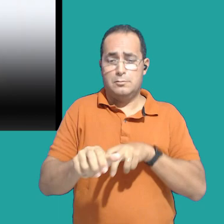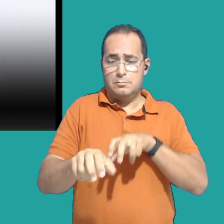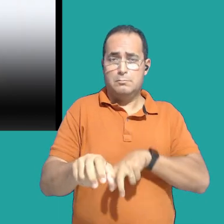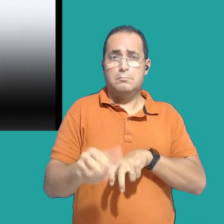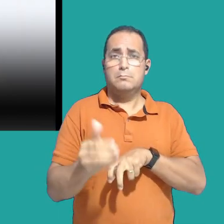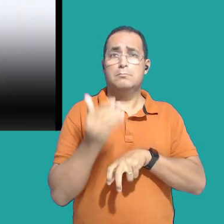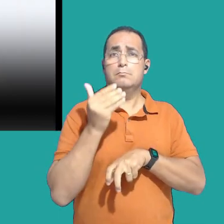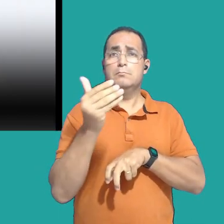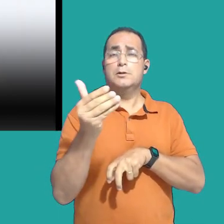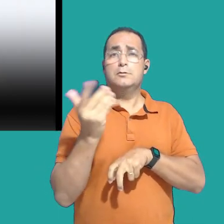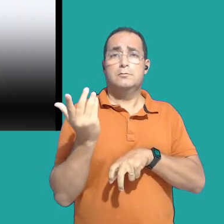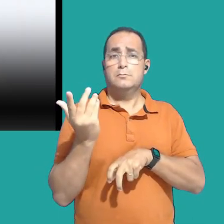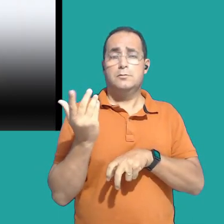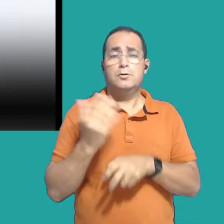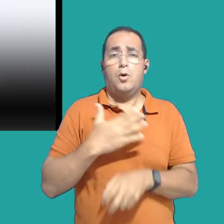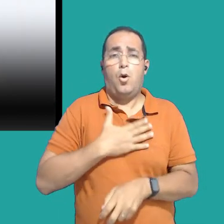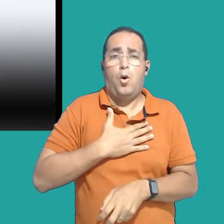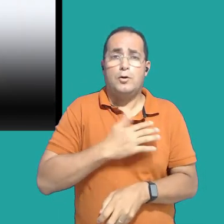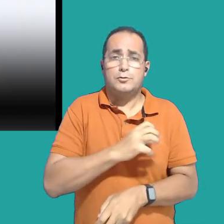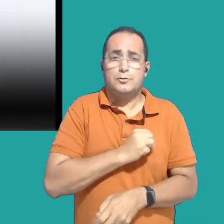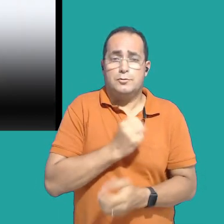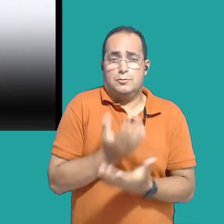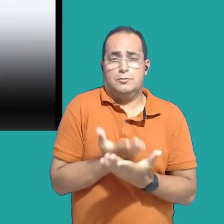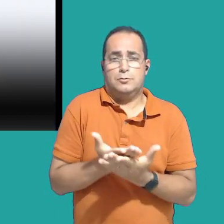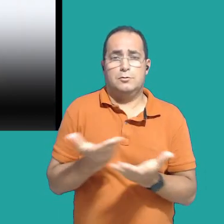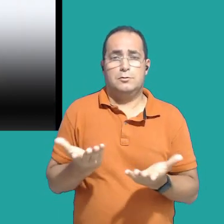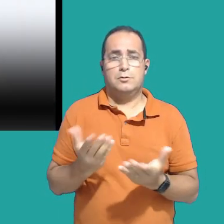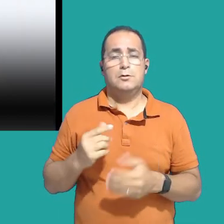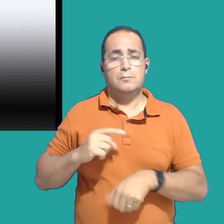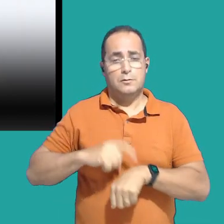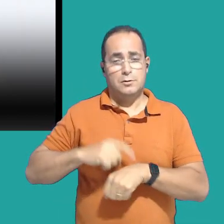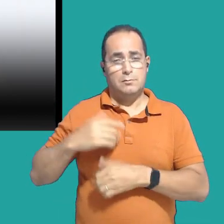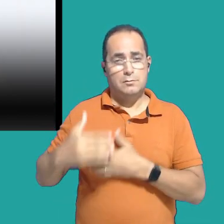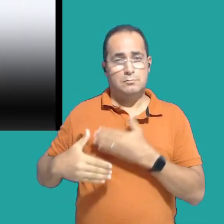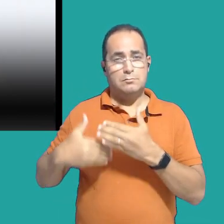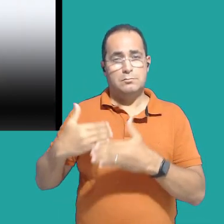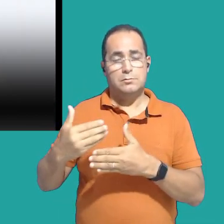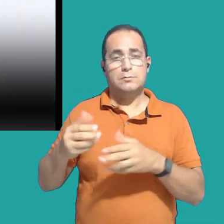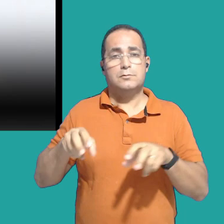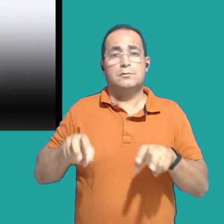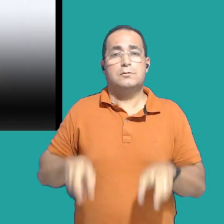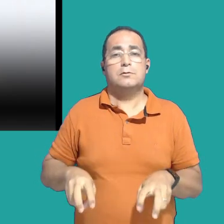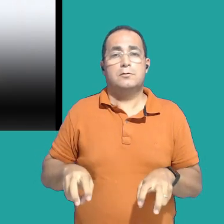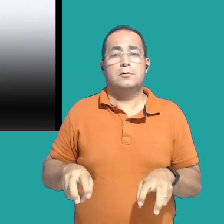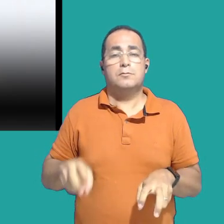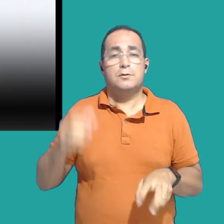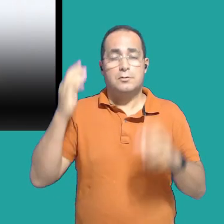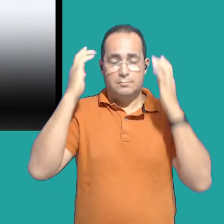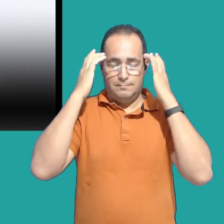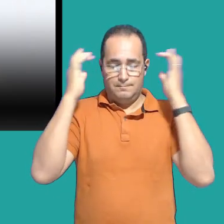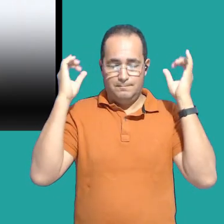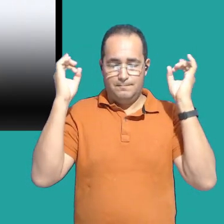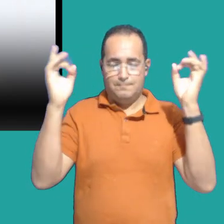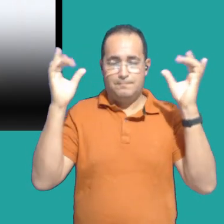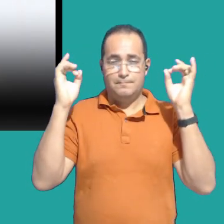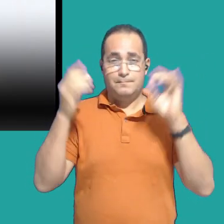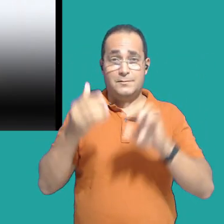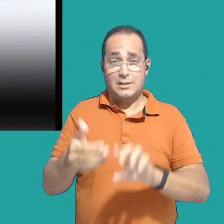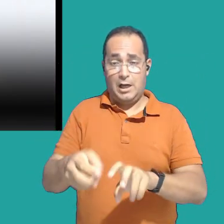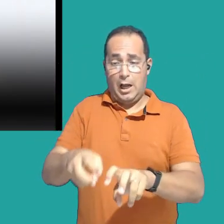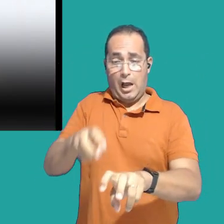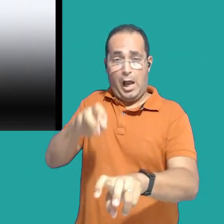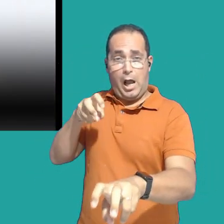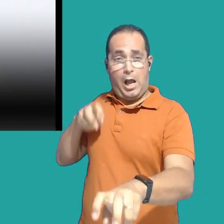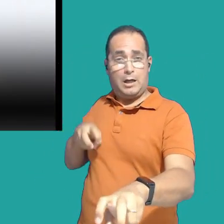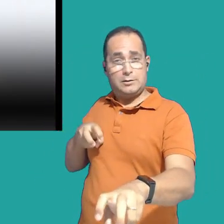estudar, por prestar mais atenção. E conforme um tempo, eu fui sentando mais à frente porque me dava dor de